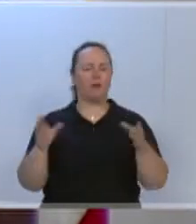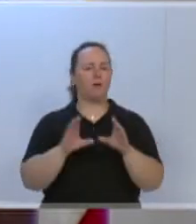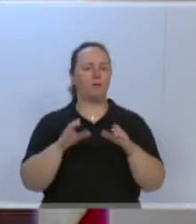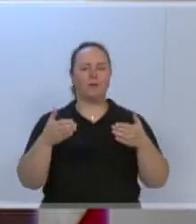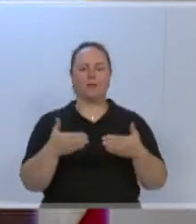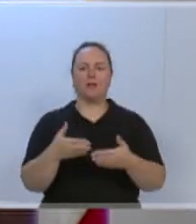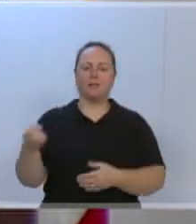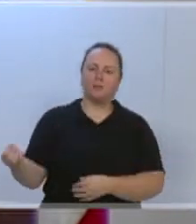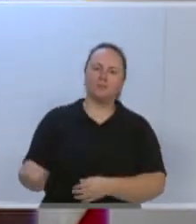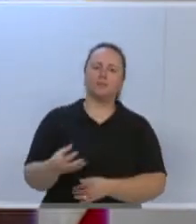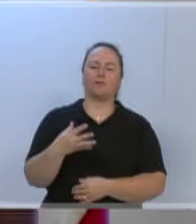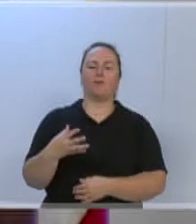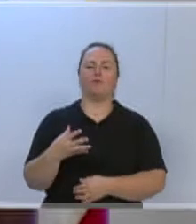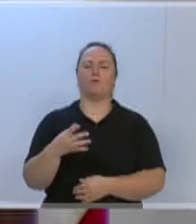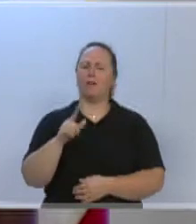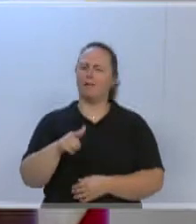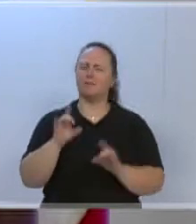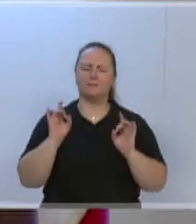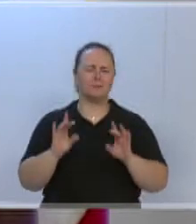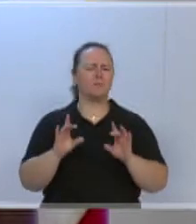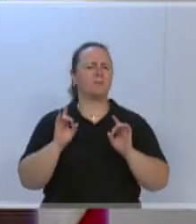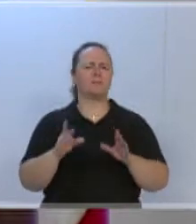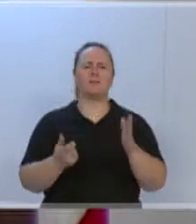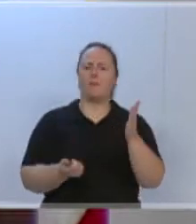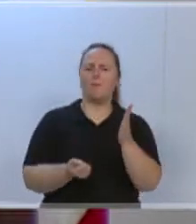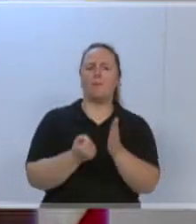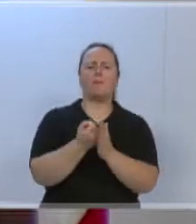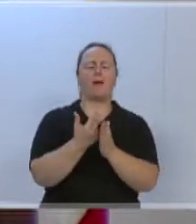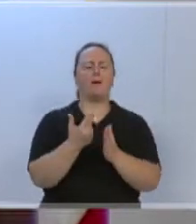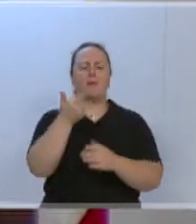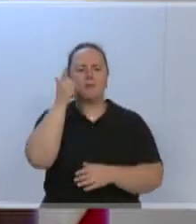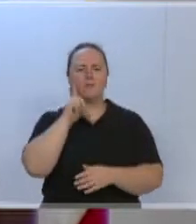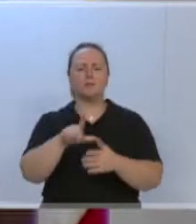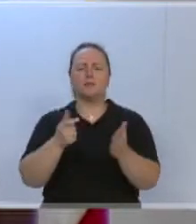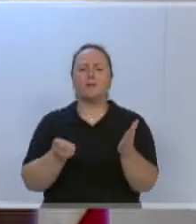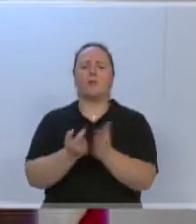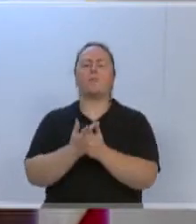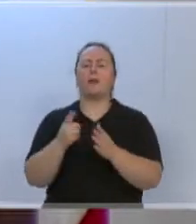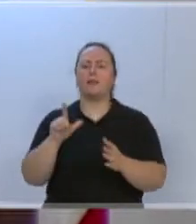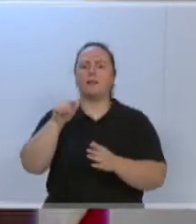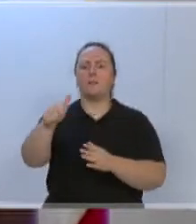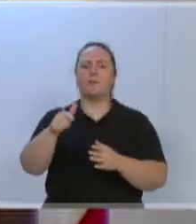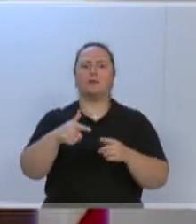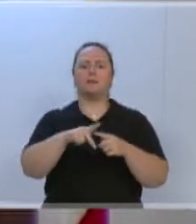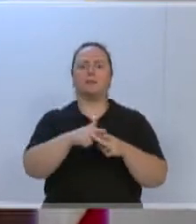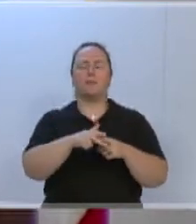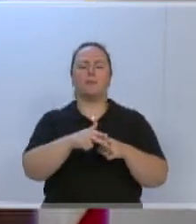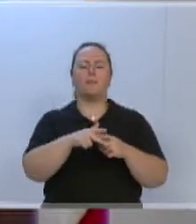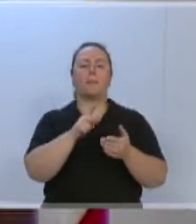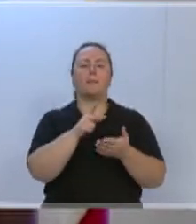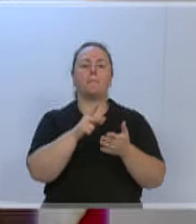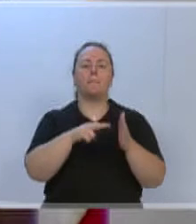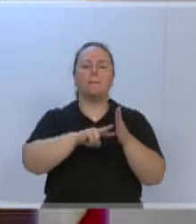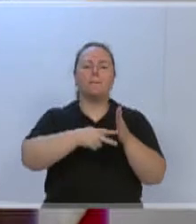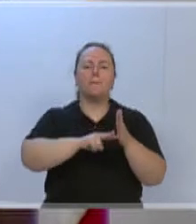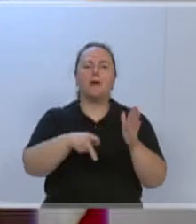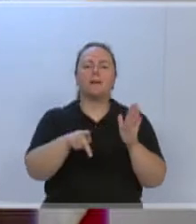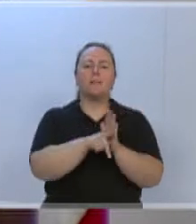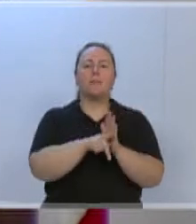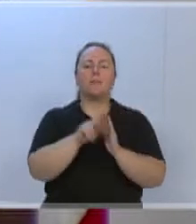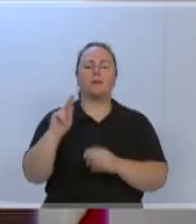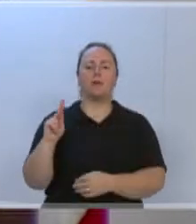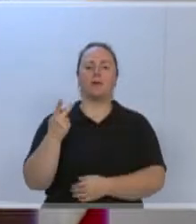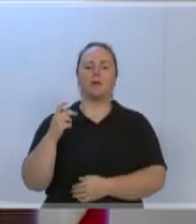nessa nobre causa dessa grande iniciativa que a gente tem espero uma vila germânica cheia lotada e que a gente possa colher grandes resultados para